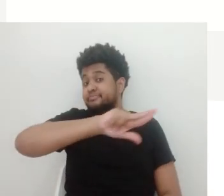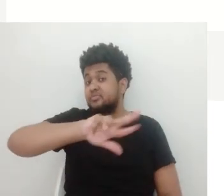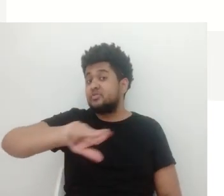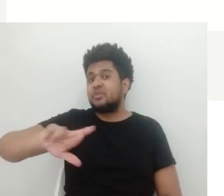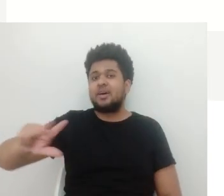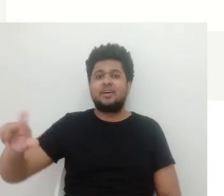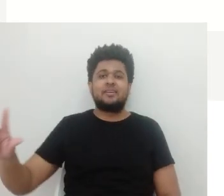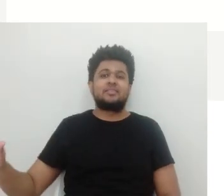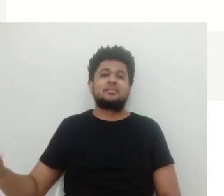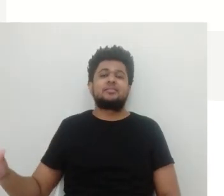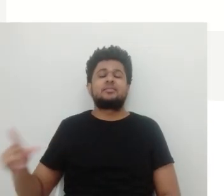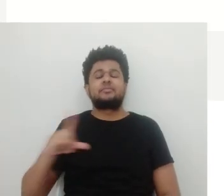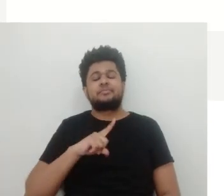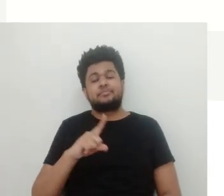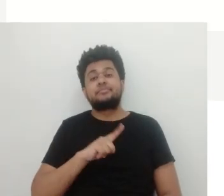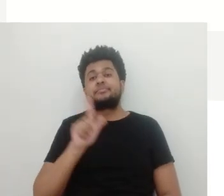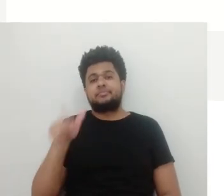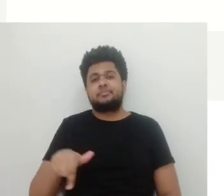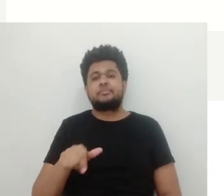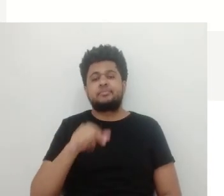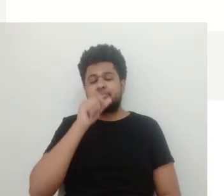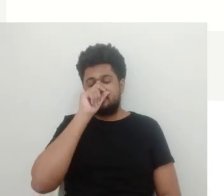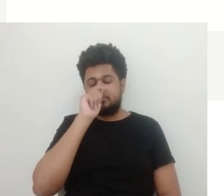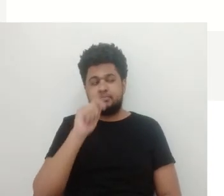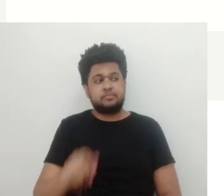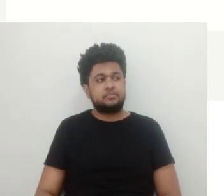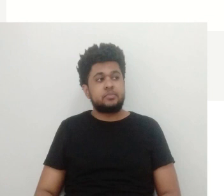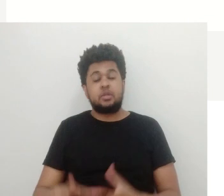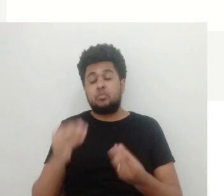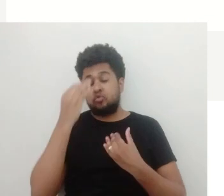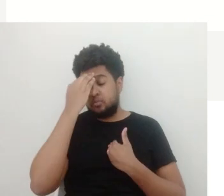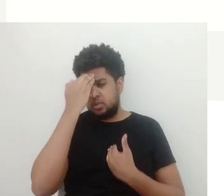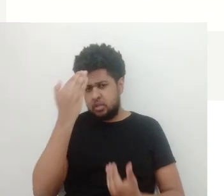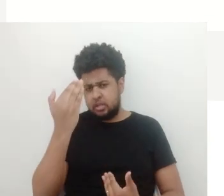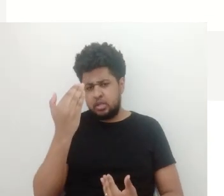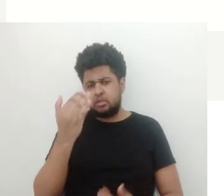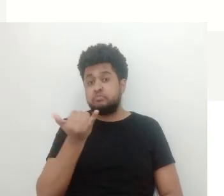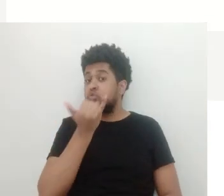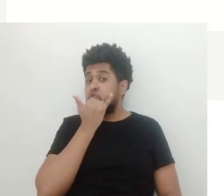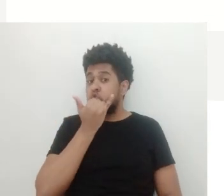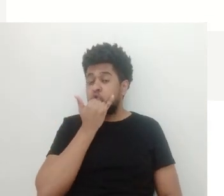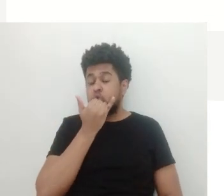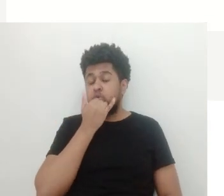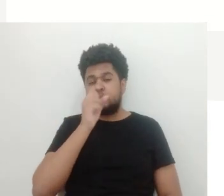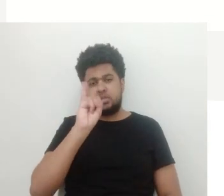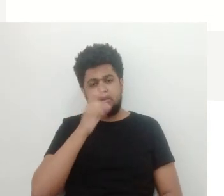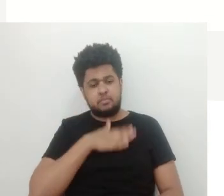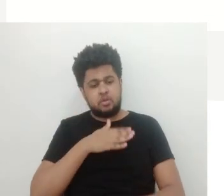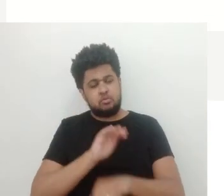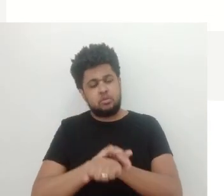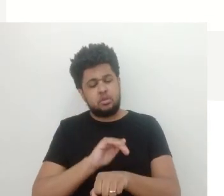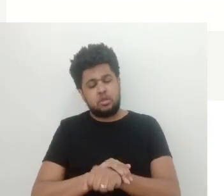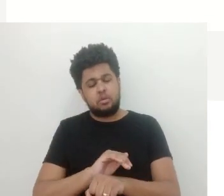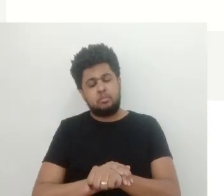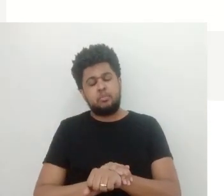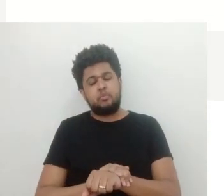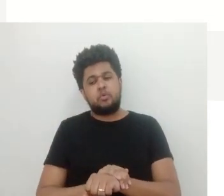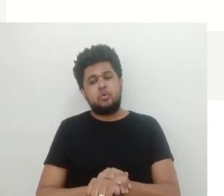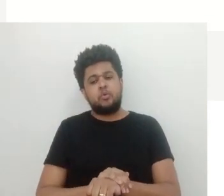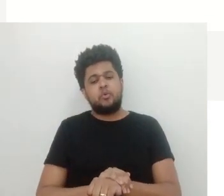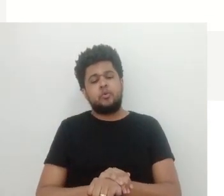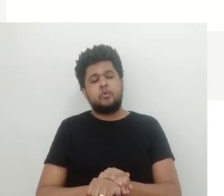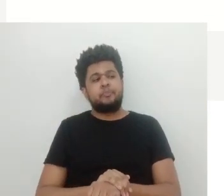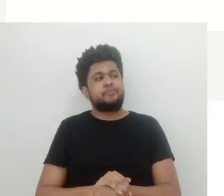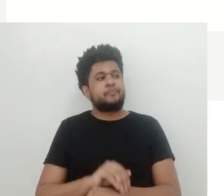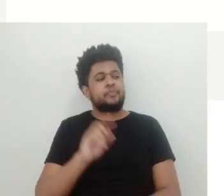extrapolado, e a gente vai conversando mais tarde, se der tempo. Foi muito bem, Andréa, bem certinho. Um pouquinho mais